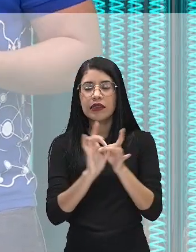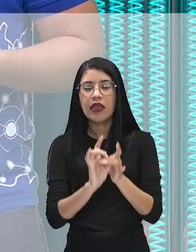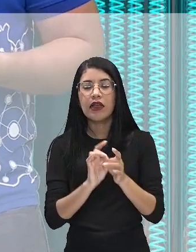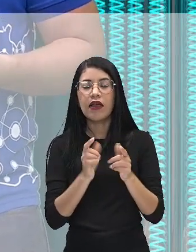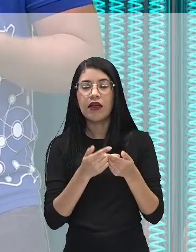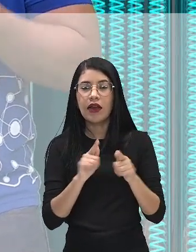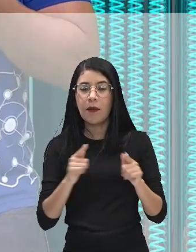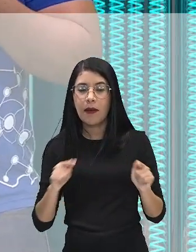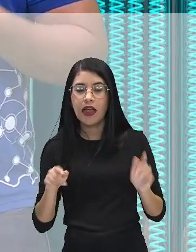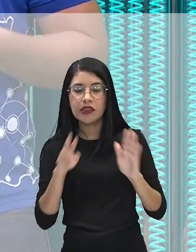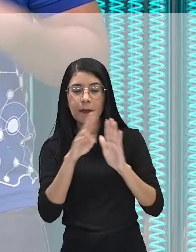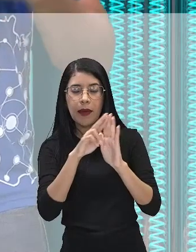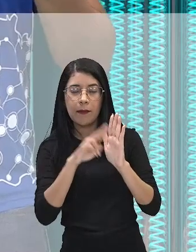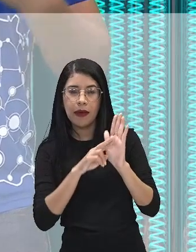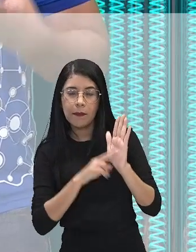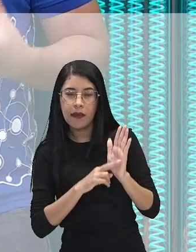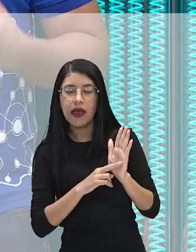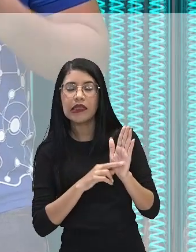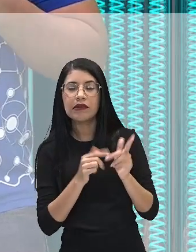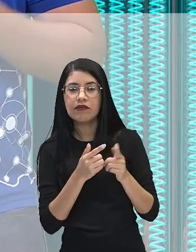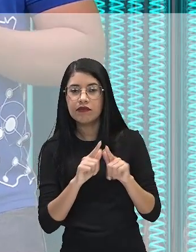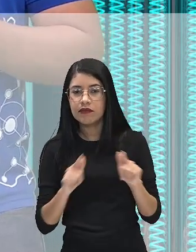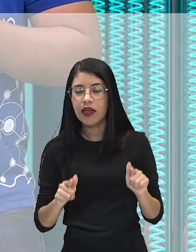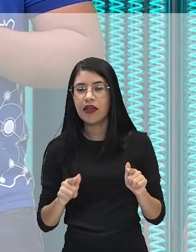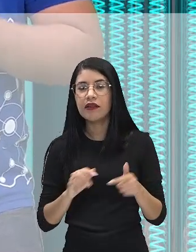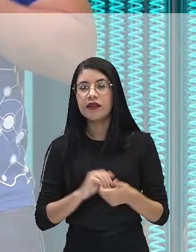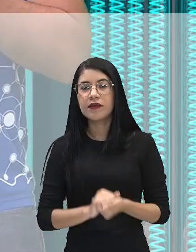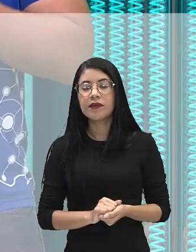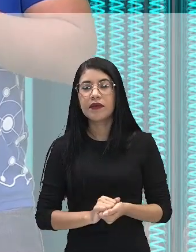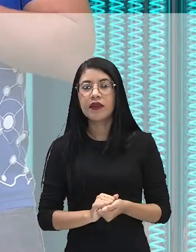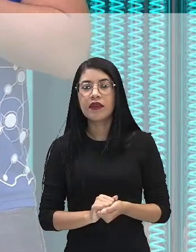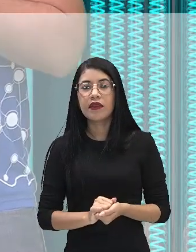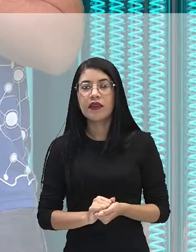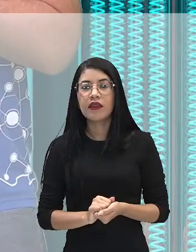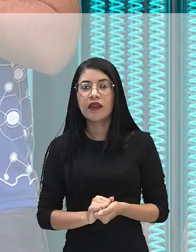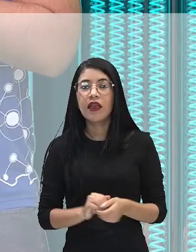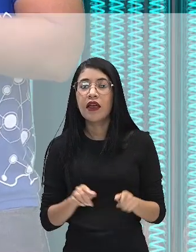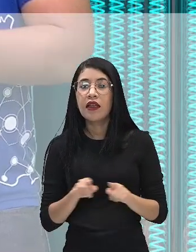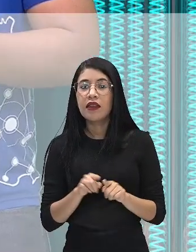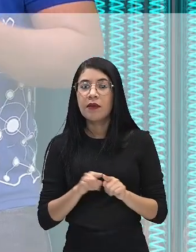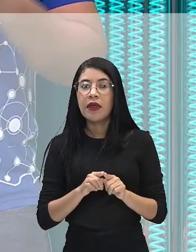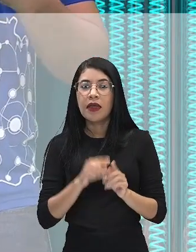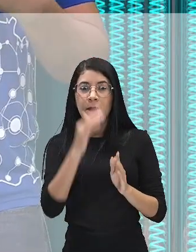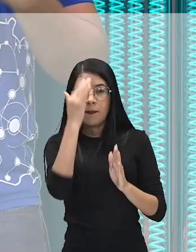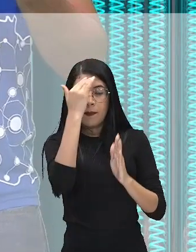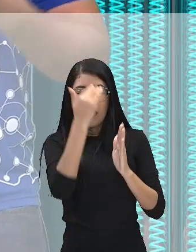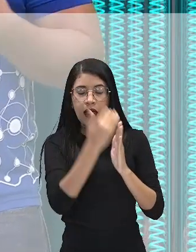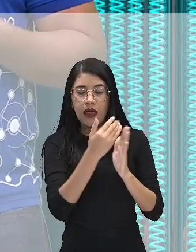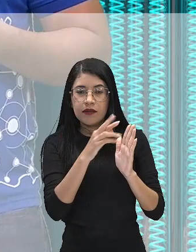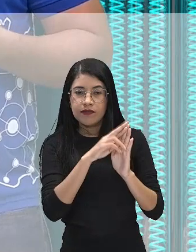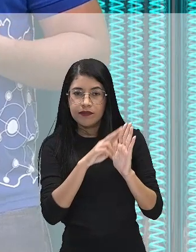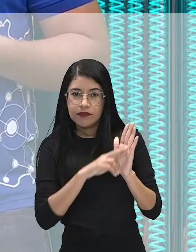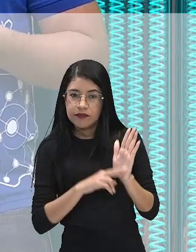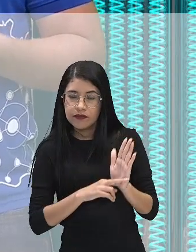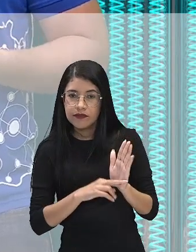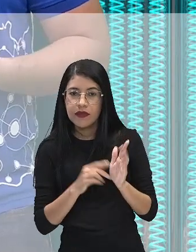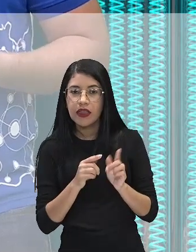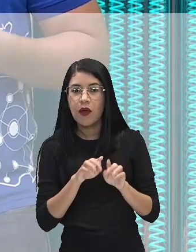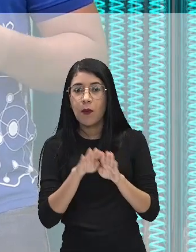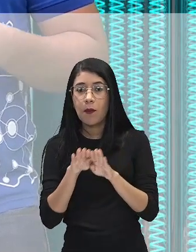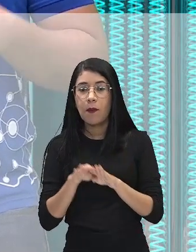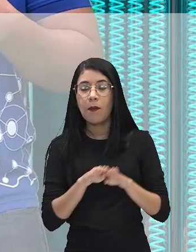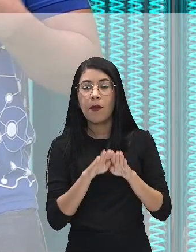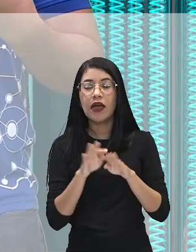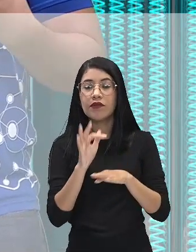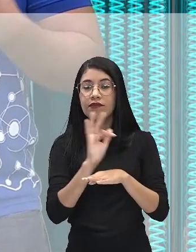regras gramaticais e que, claro, ao seguir as regras gramaticais, está utilizando um padrão